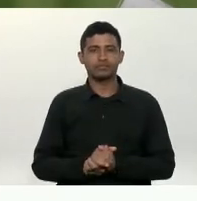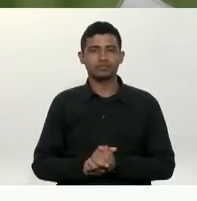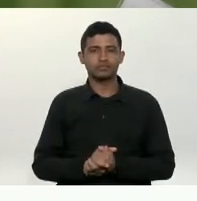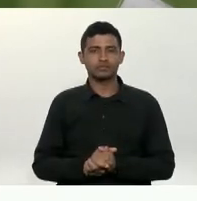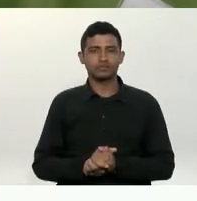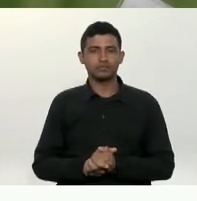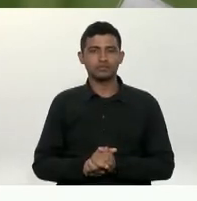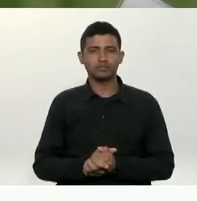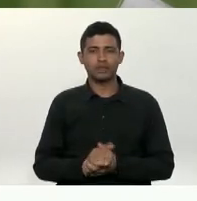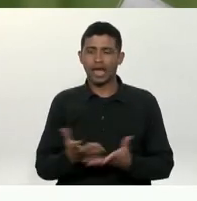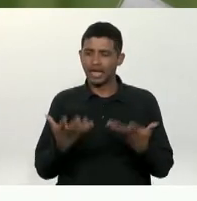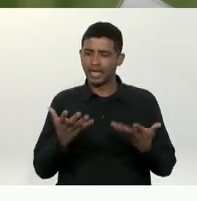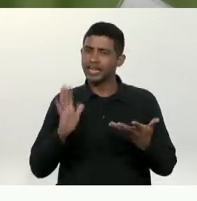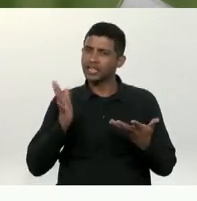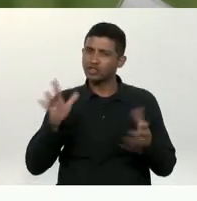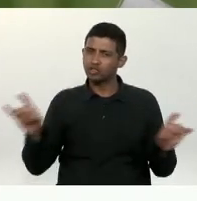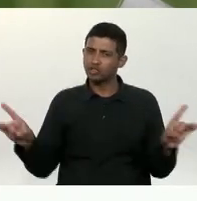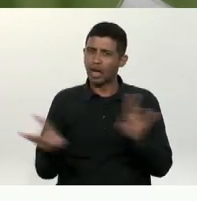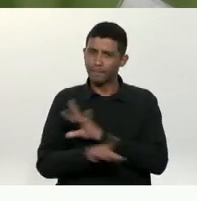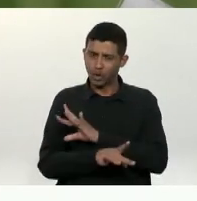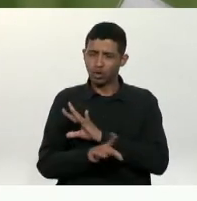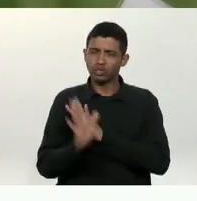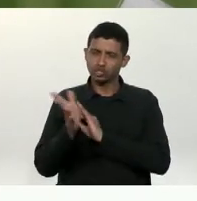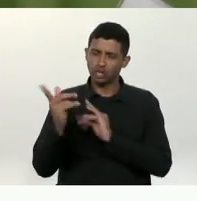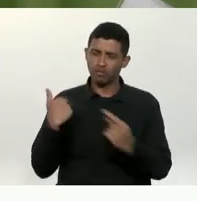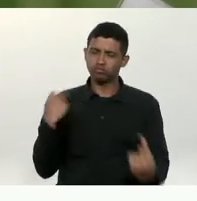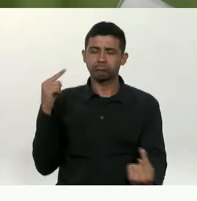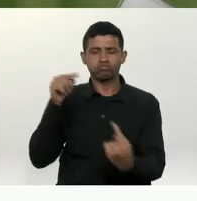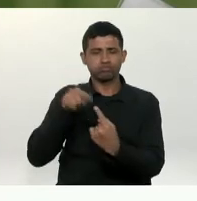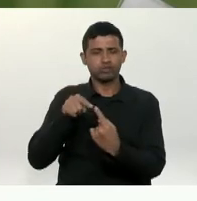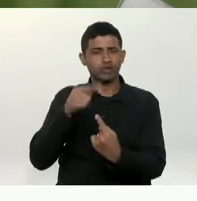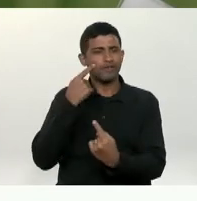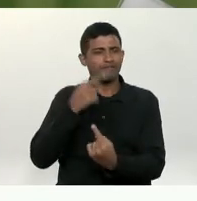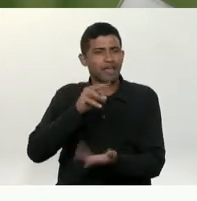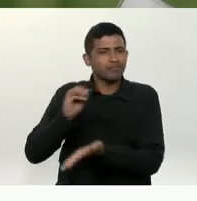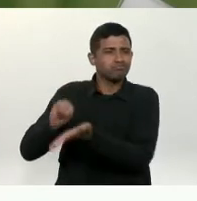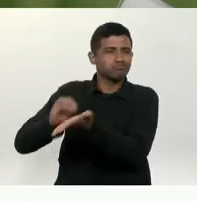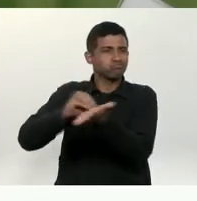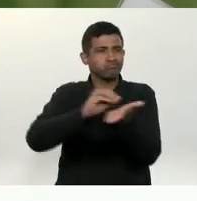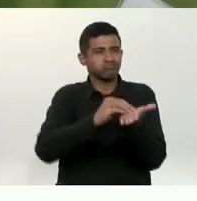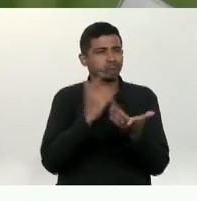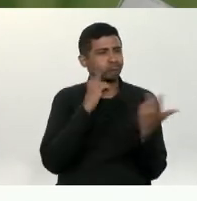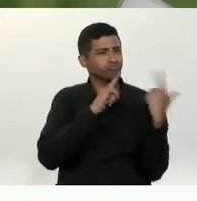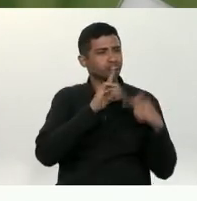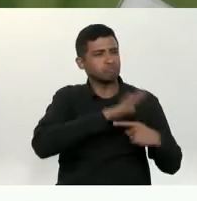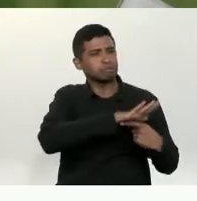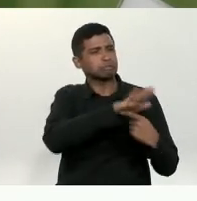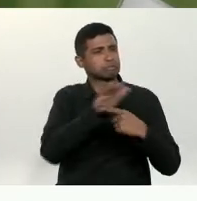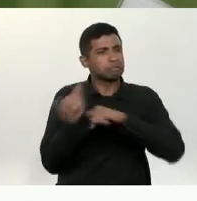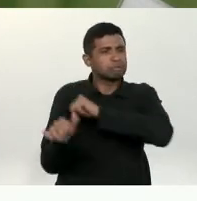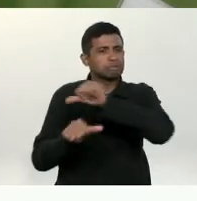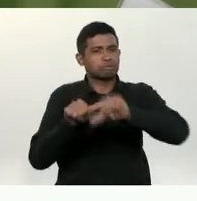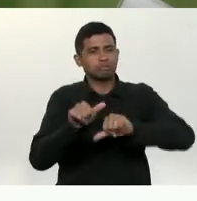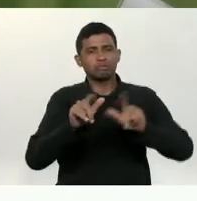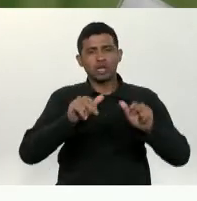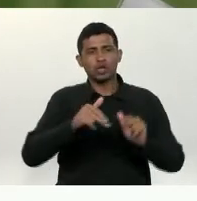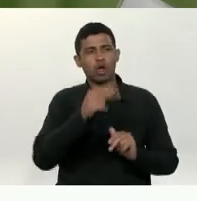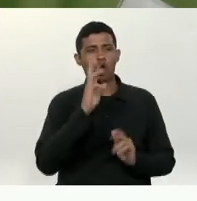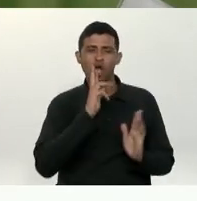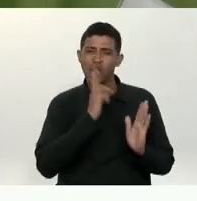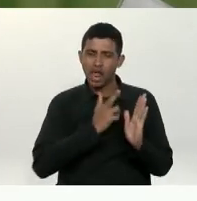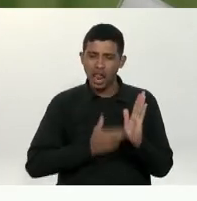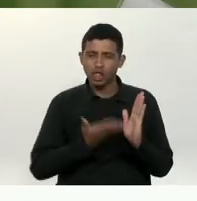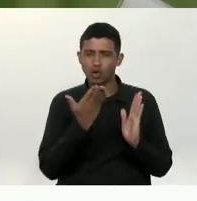está pronto a objetivar, atender as demandas, né? Como relatou o meu